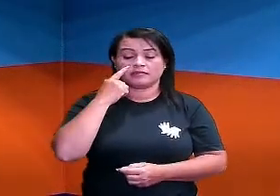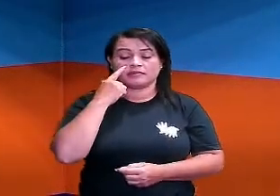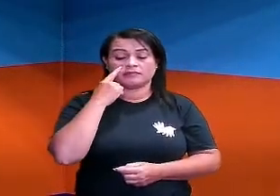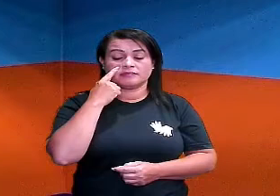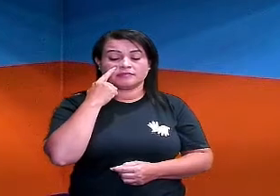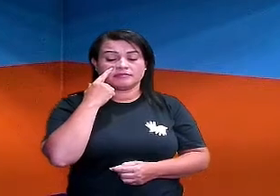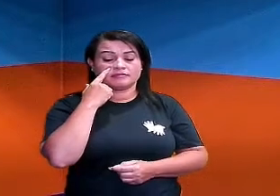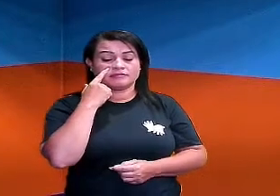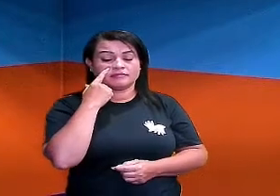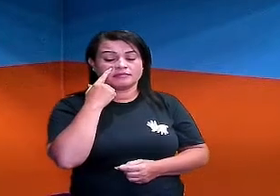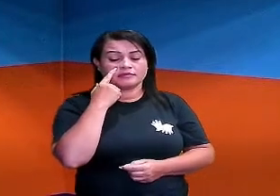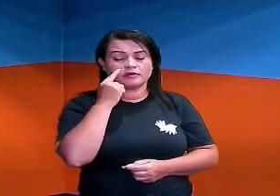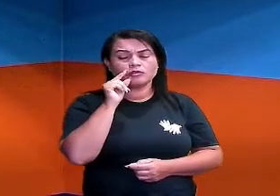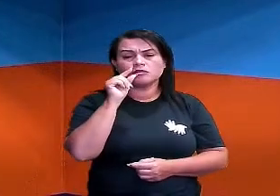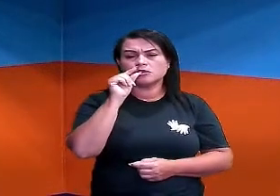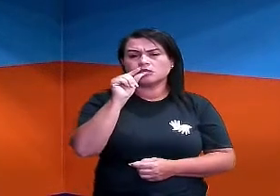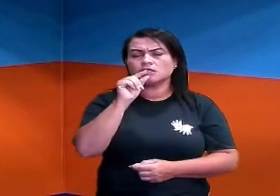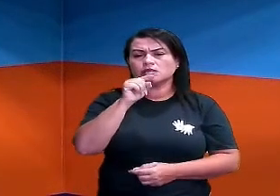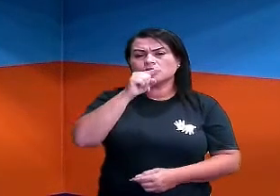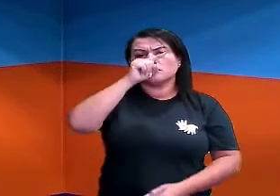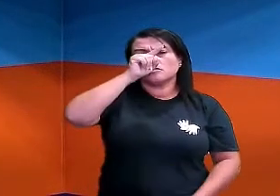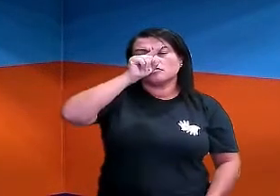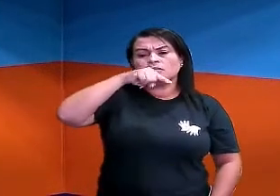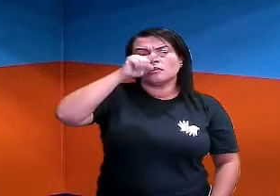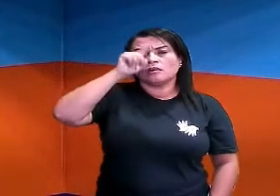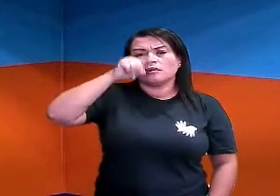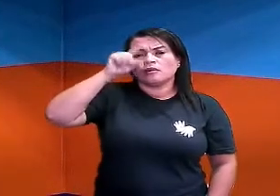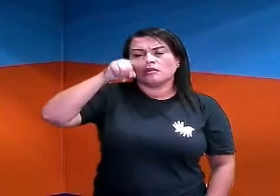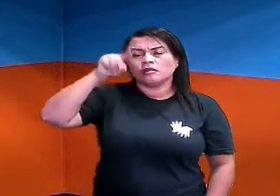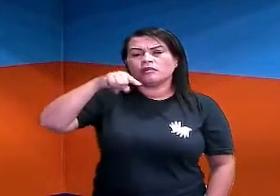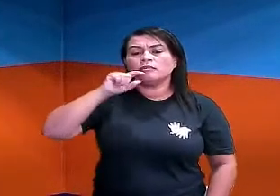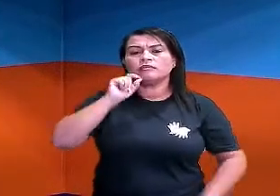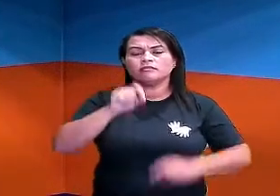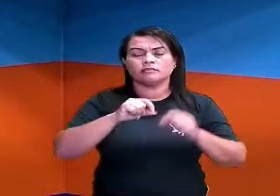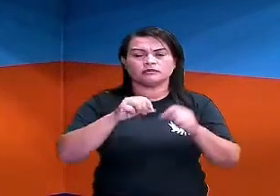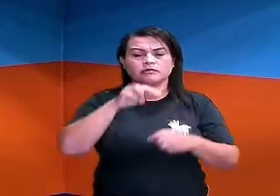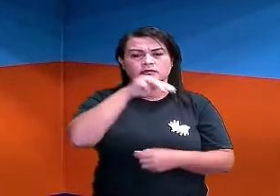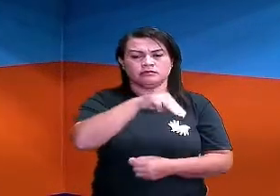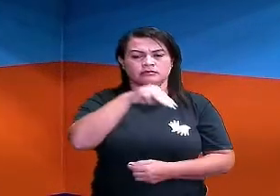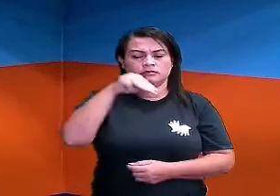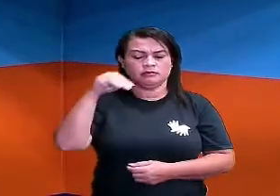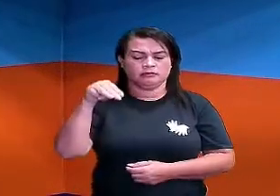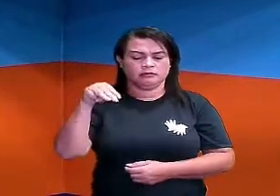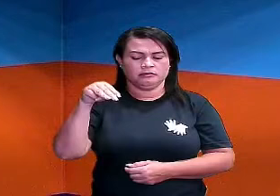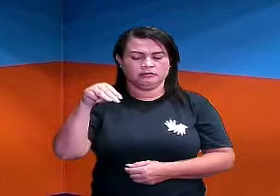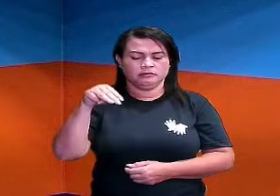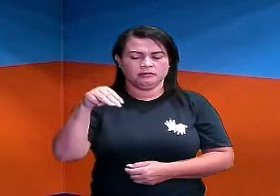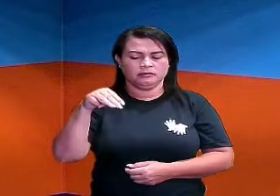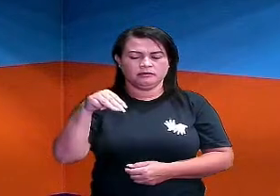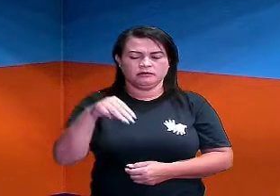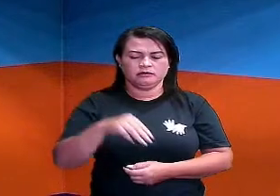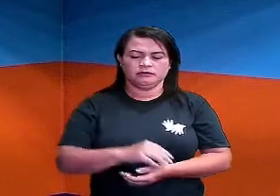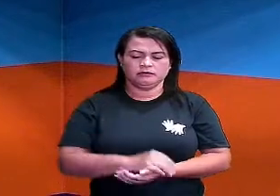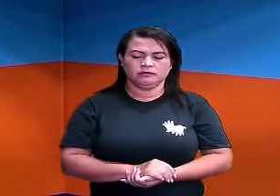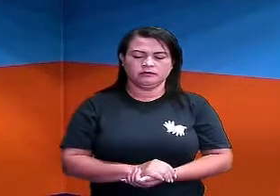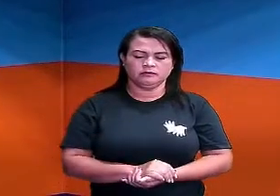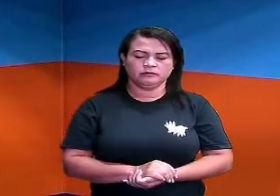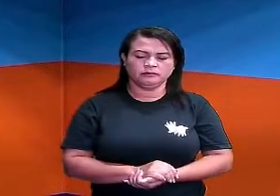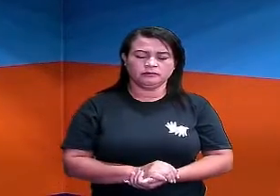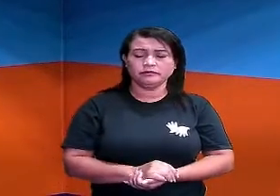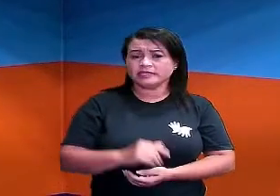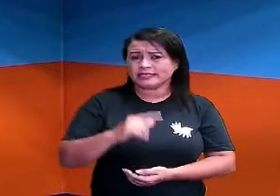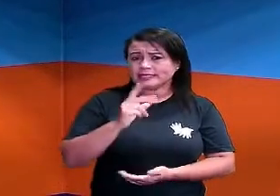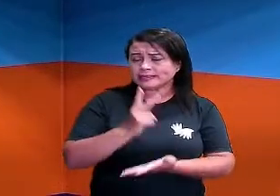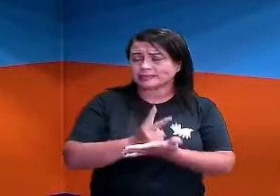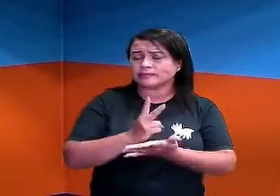ó, esses tracinhos aqui menorzinho são os milímetros, tá certo? Ó, ele